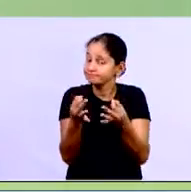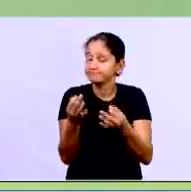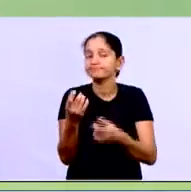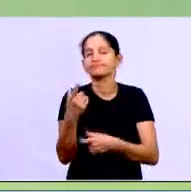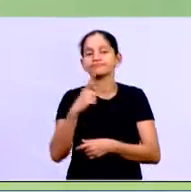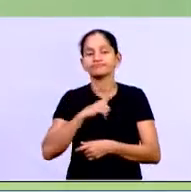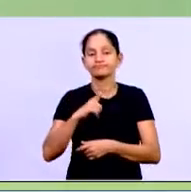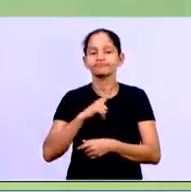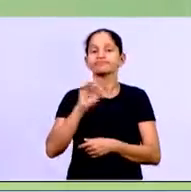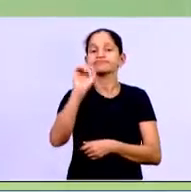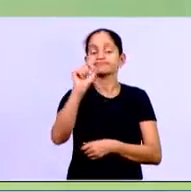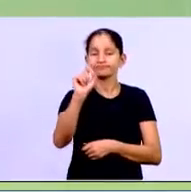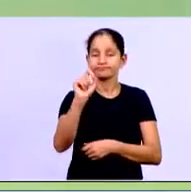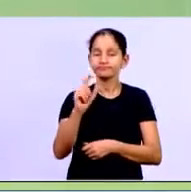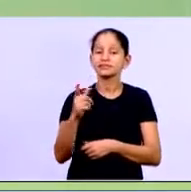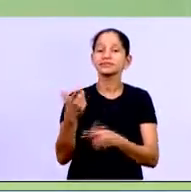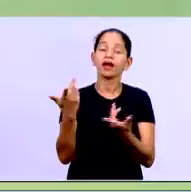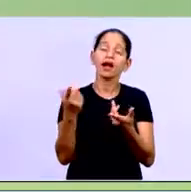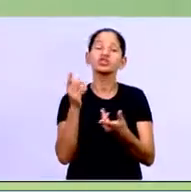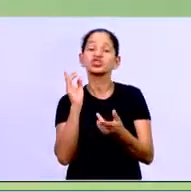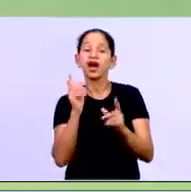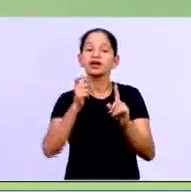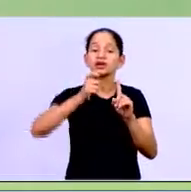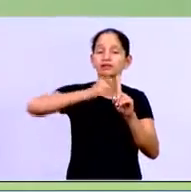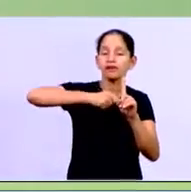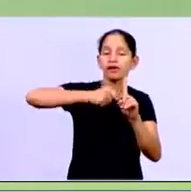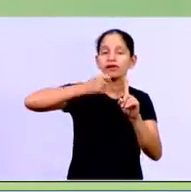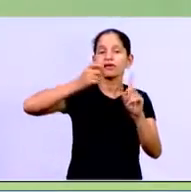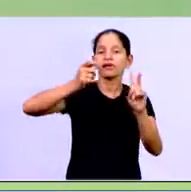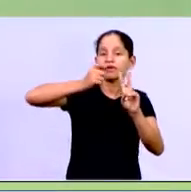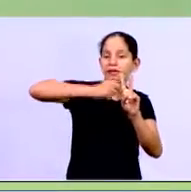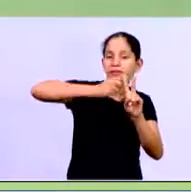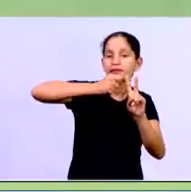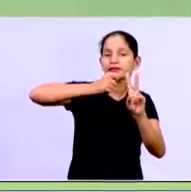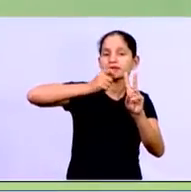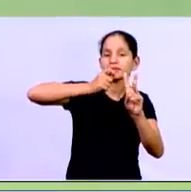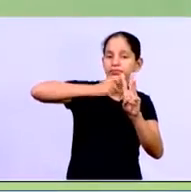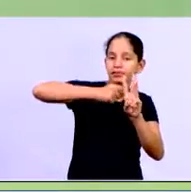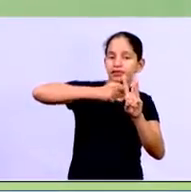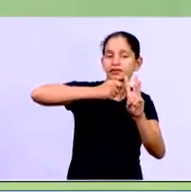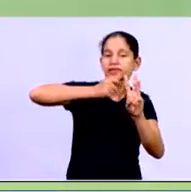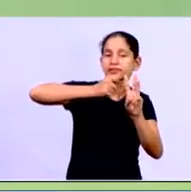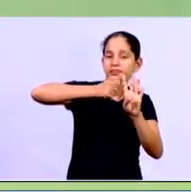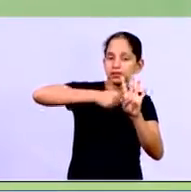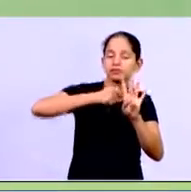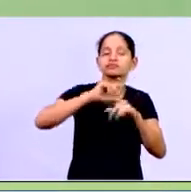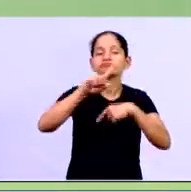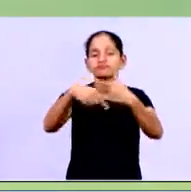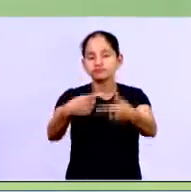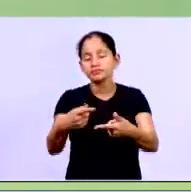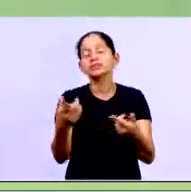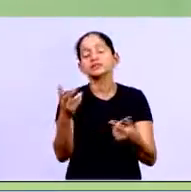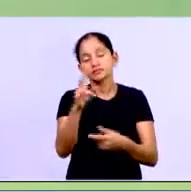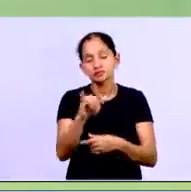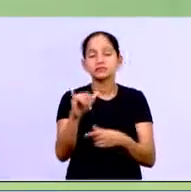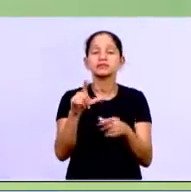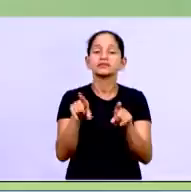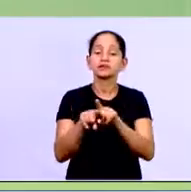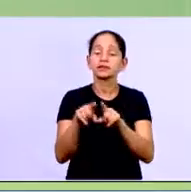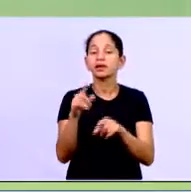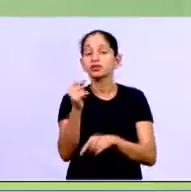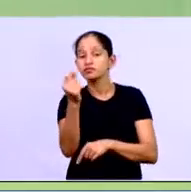do conceito de termos vencidos, foi o que nós trabalhamos na aula passada, em que o valor de